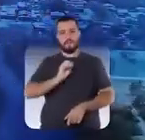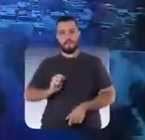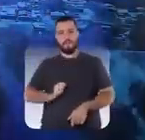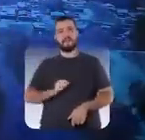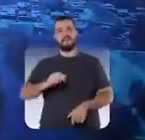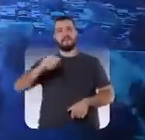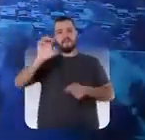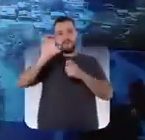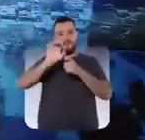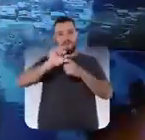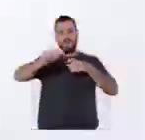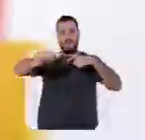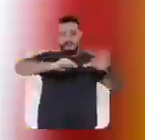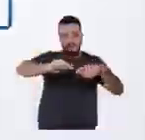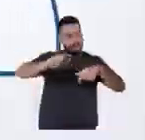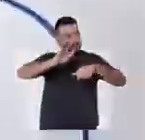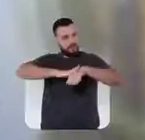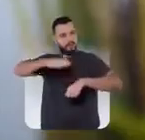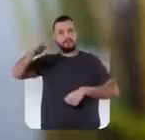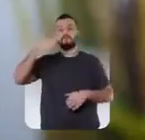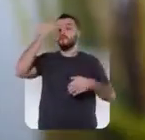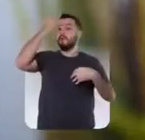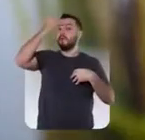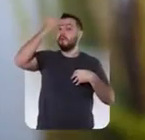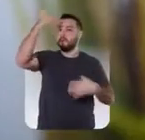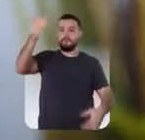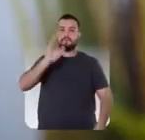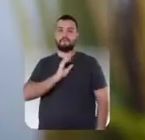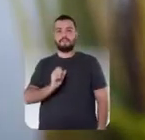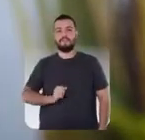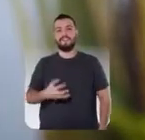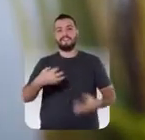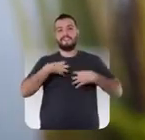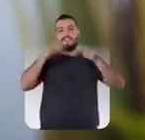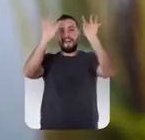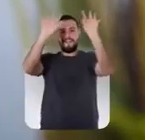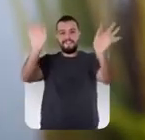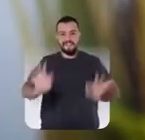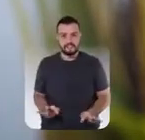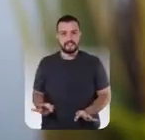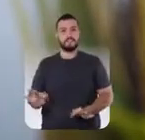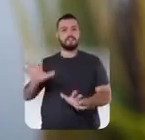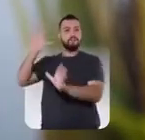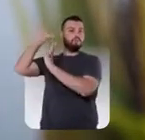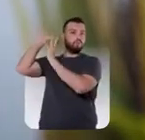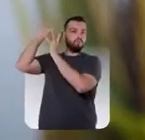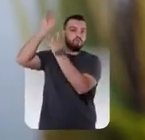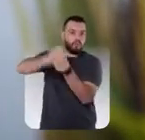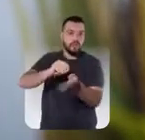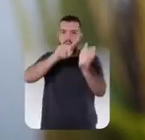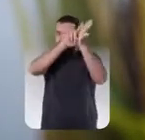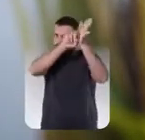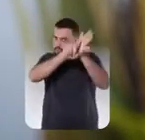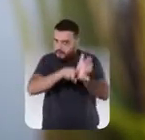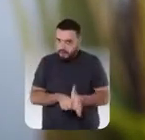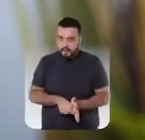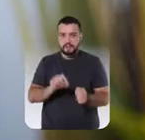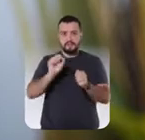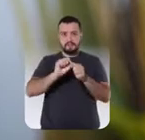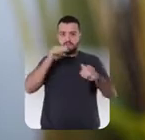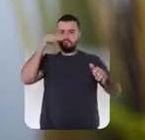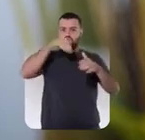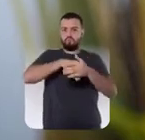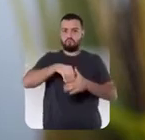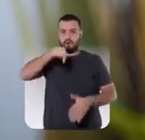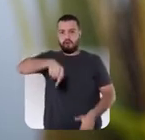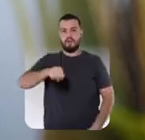mais trabalho. Obrigado, Balsas. Estamos muito felizes com o resultado da pesquisa sobre a eleição de